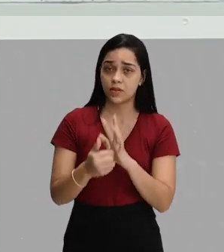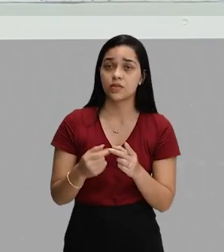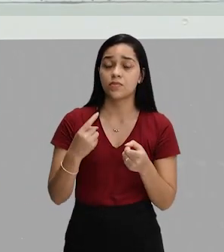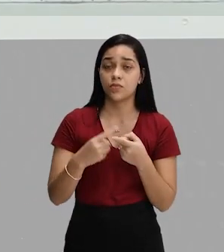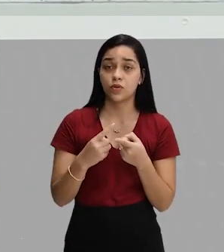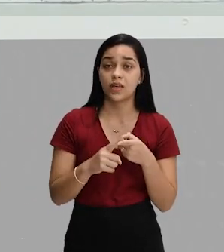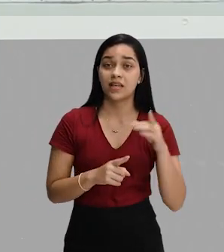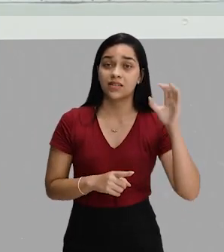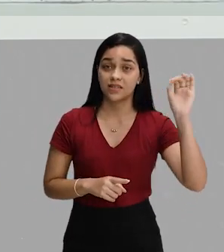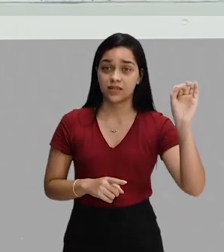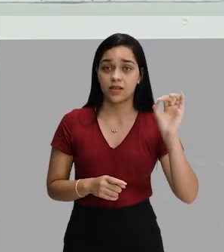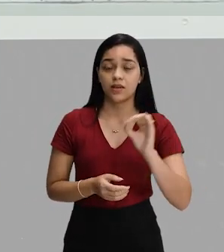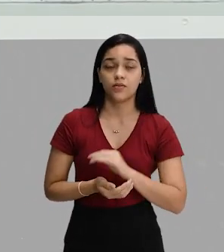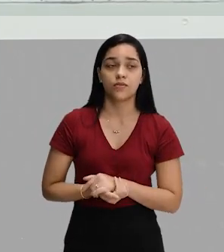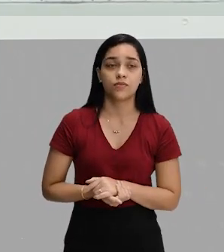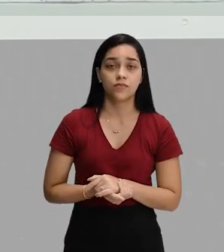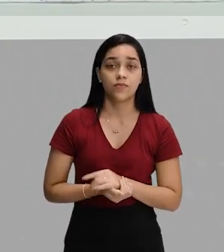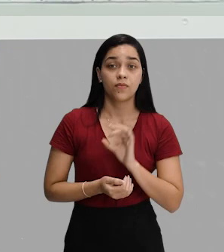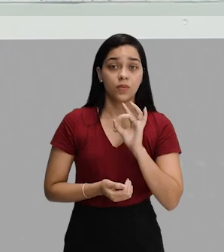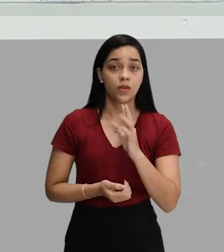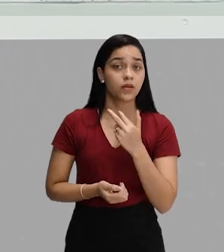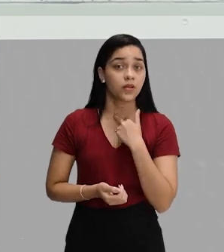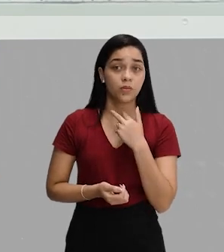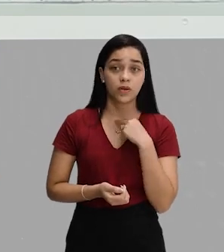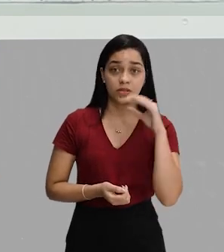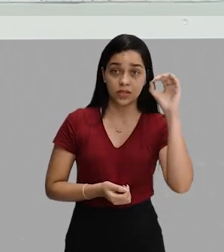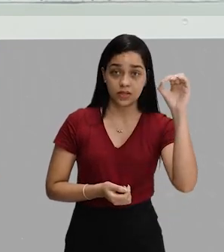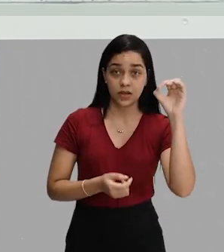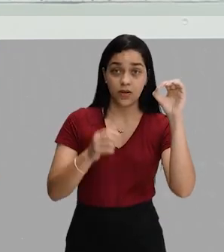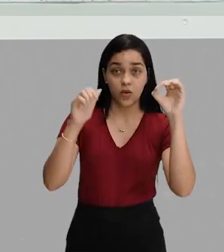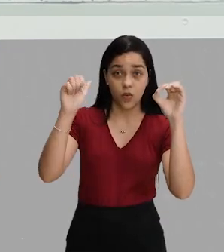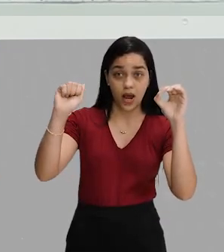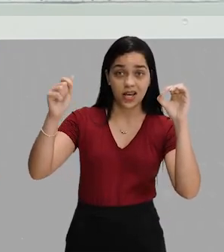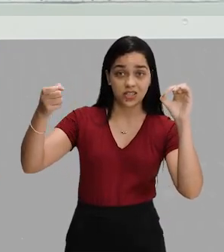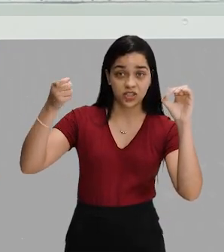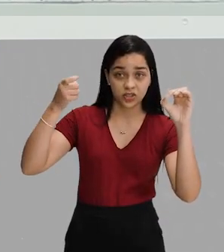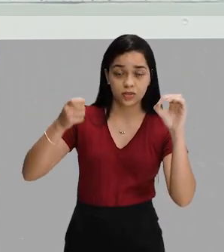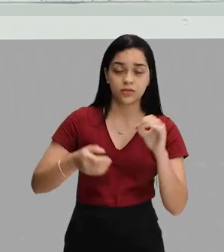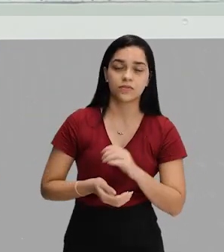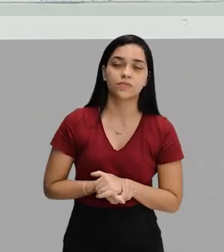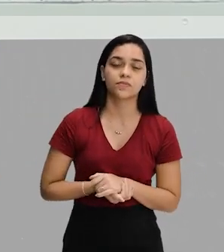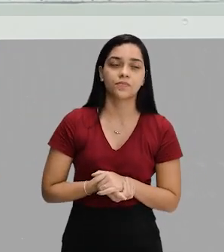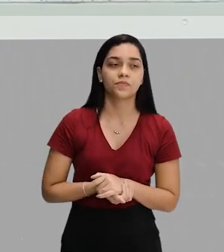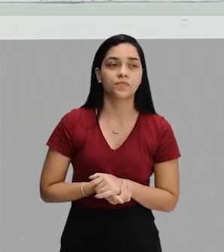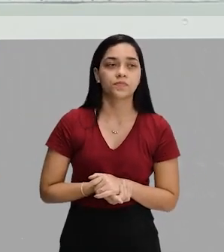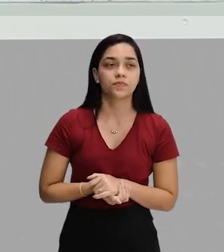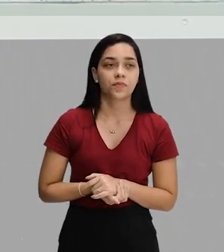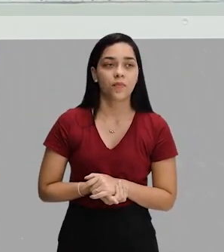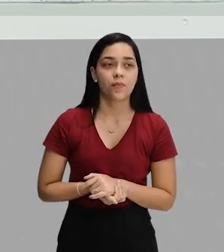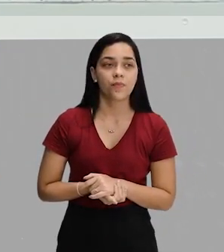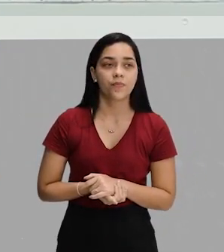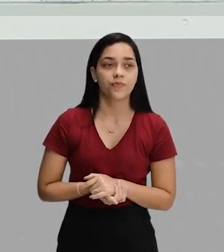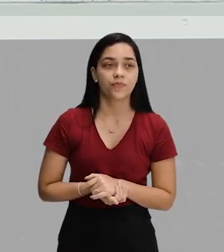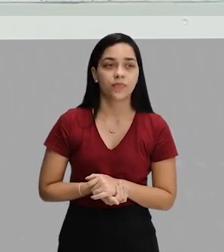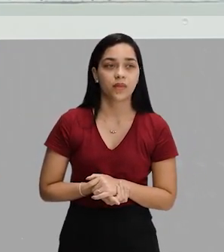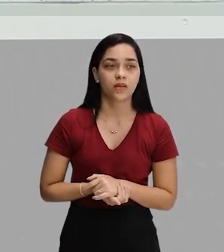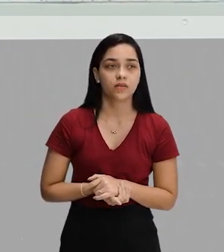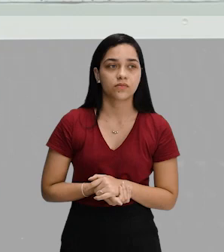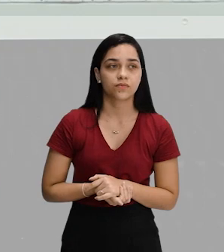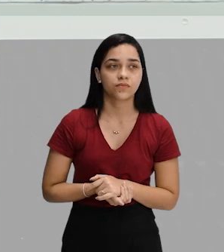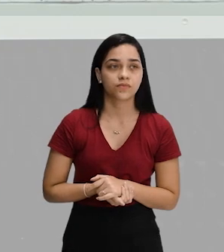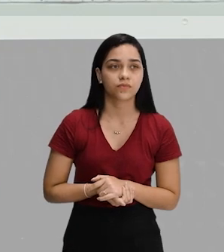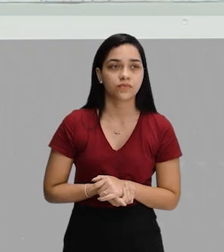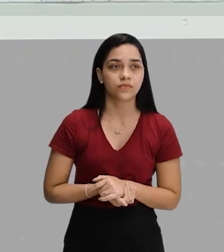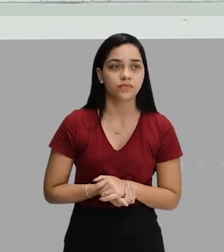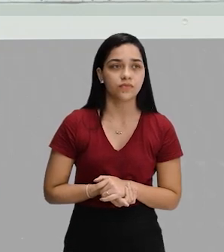é porque ele é zero. O único que não pode ser zero é quem? O coeficiente A. Vamos para o próximo.